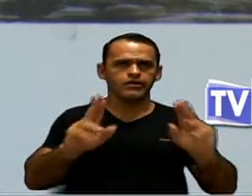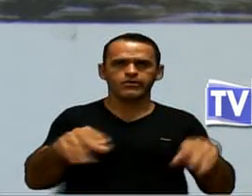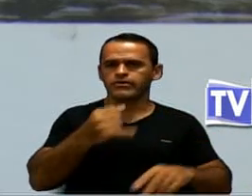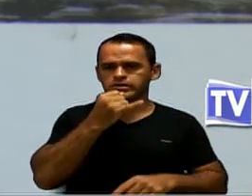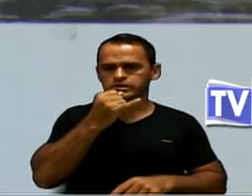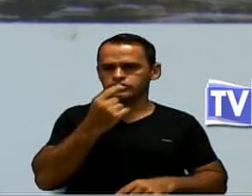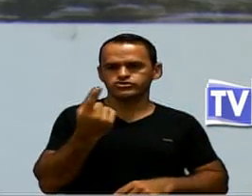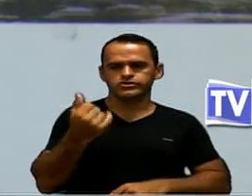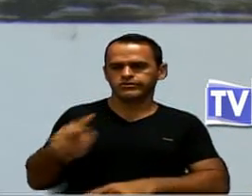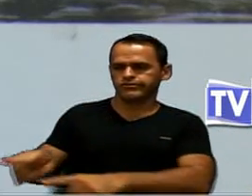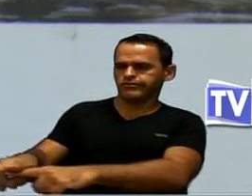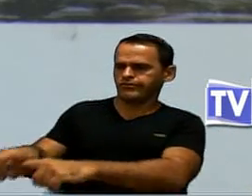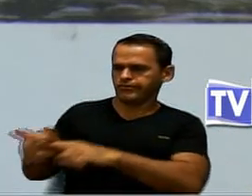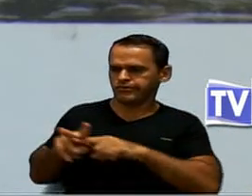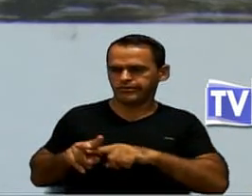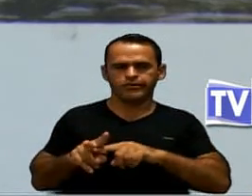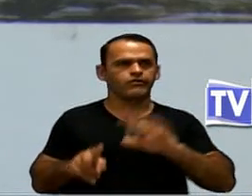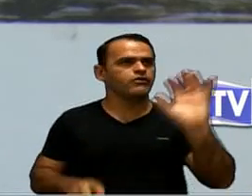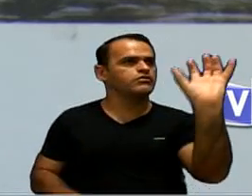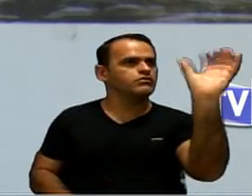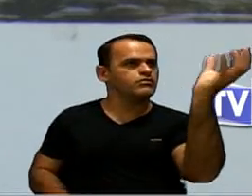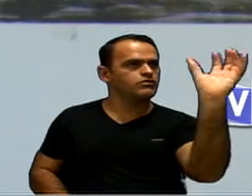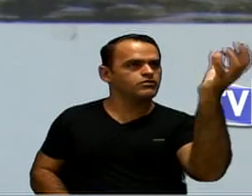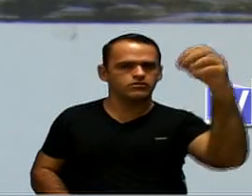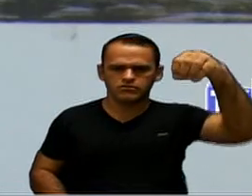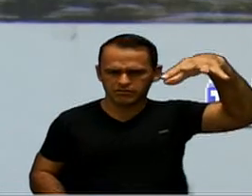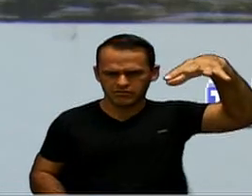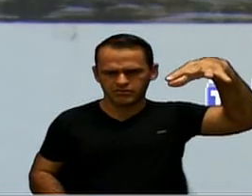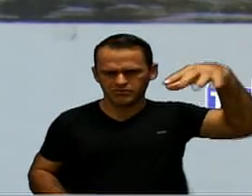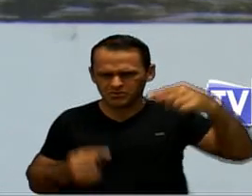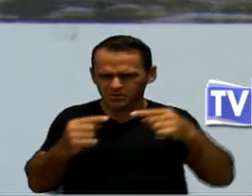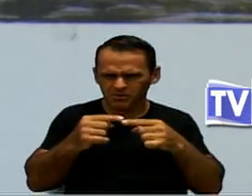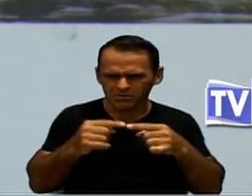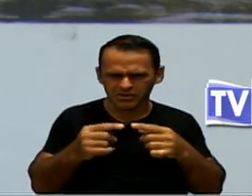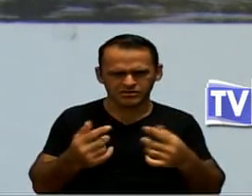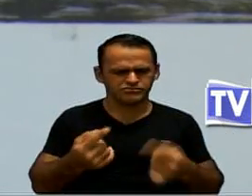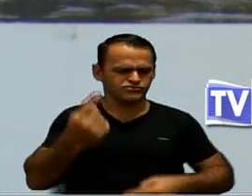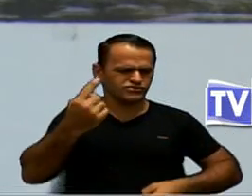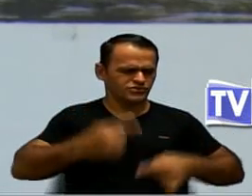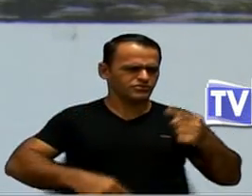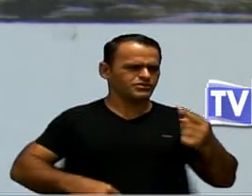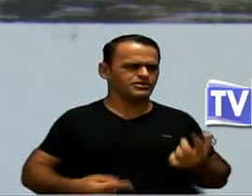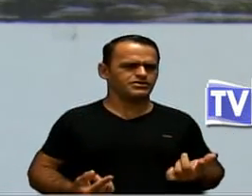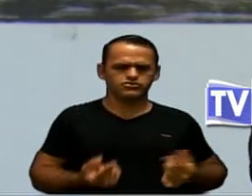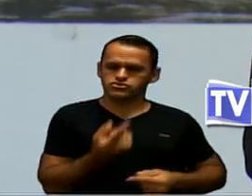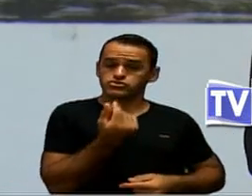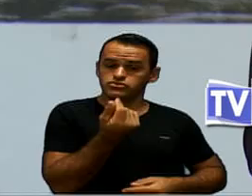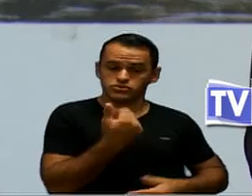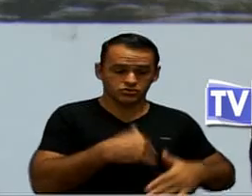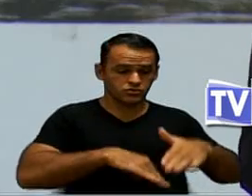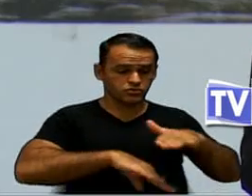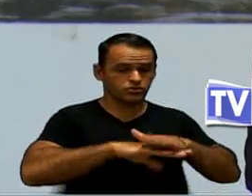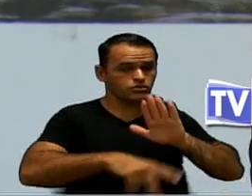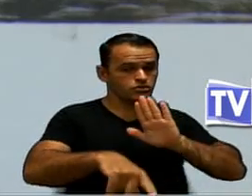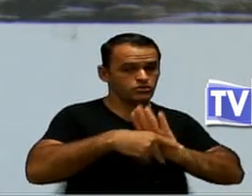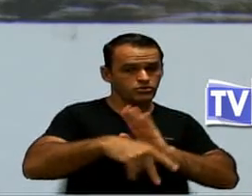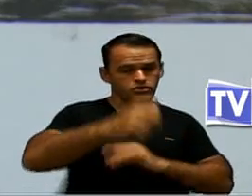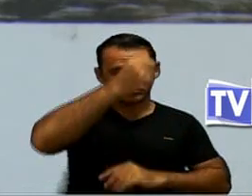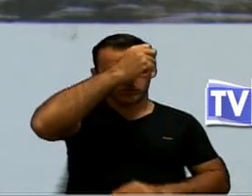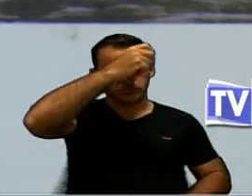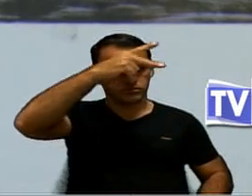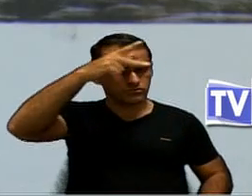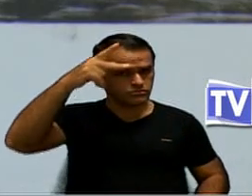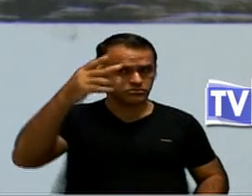trocar lâmpada. Isso daí tem que estar contido no orçamento anual. Então, são falácias,